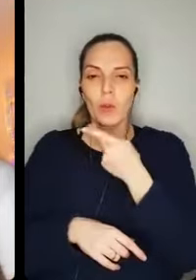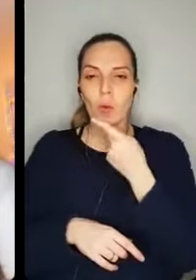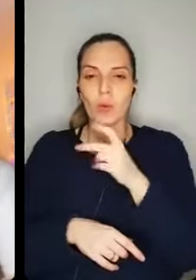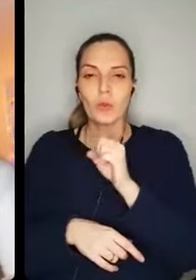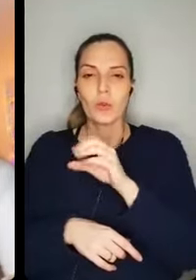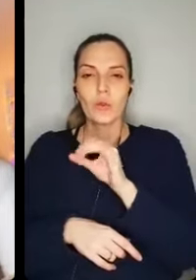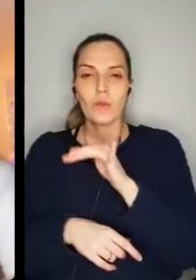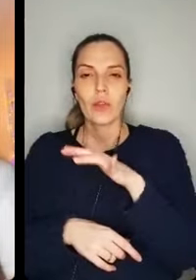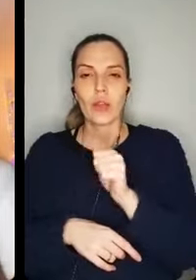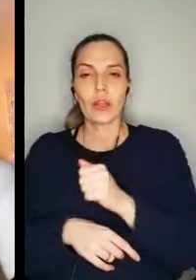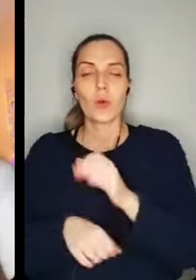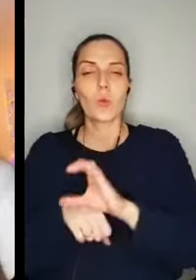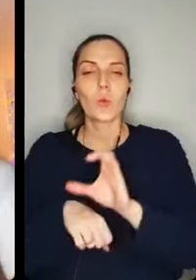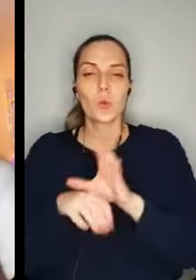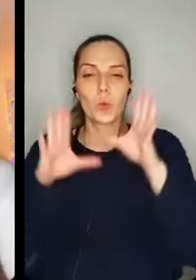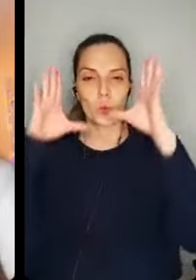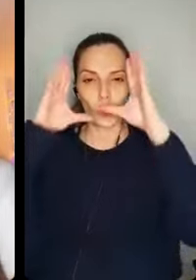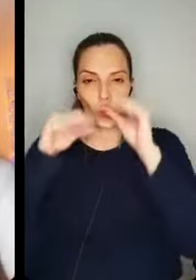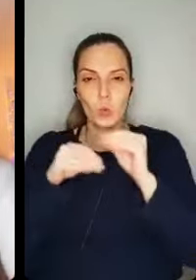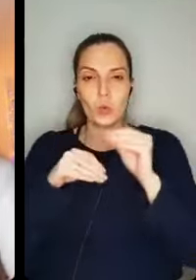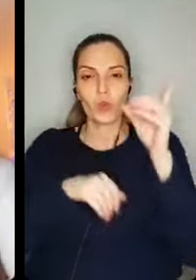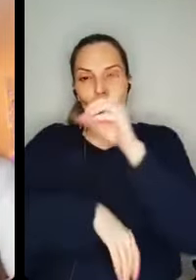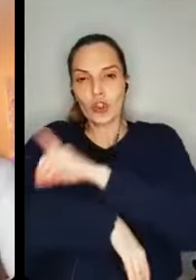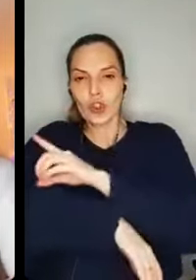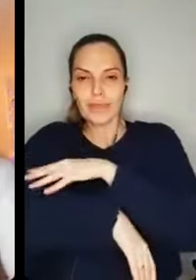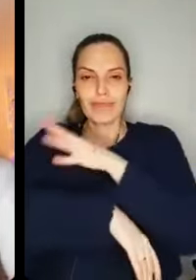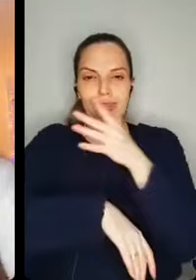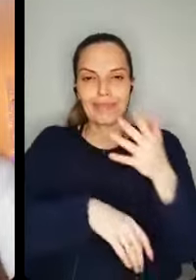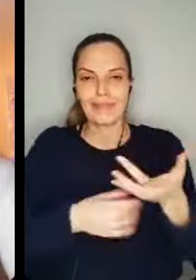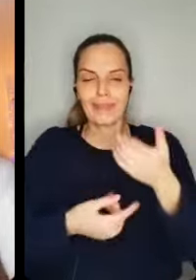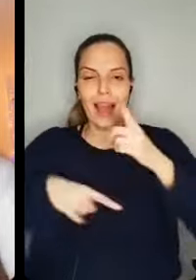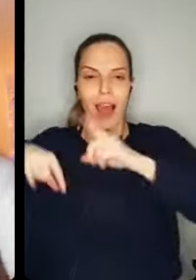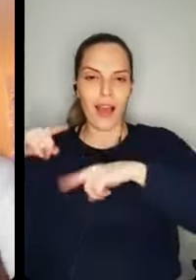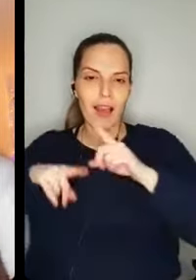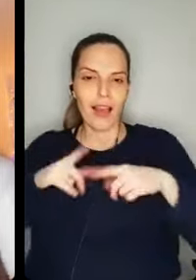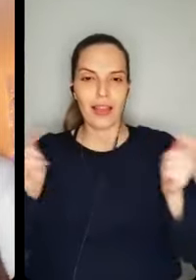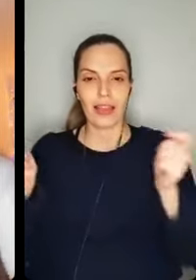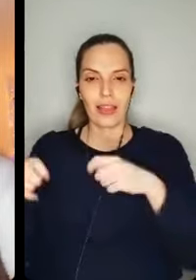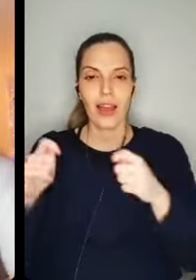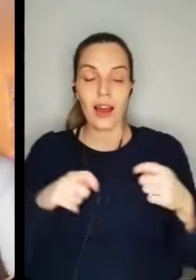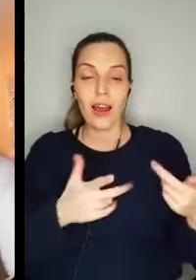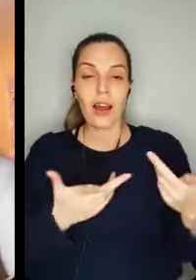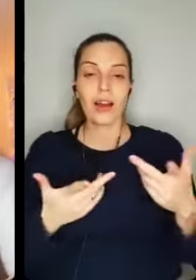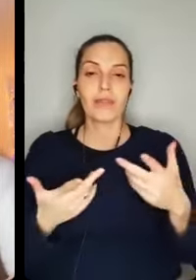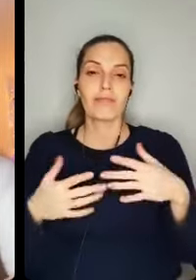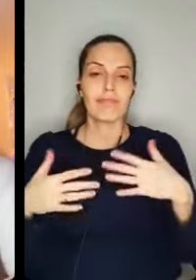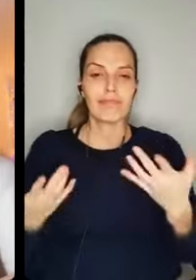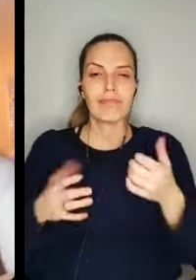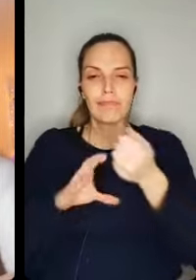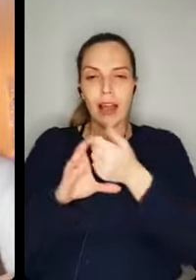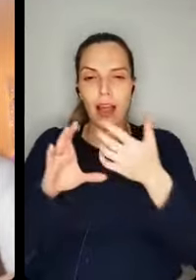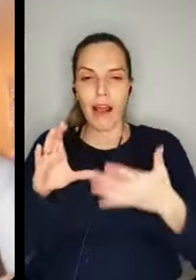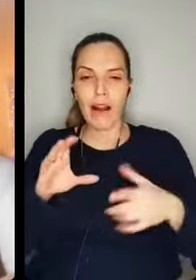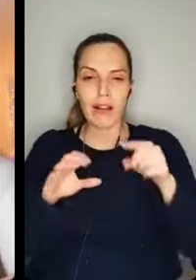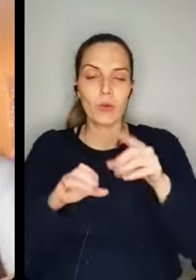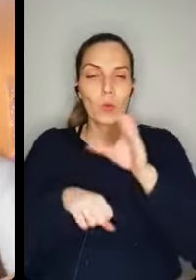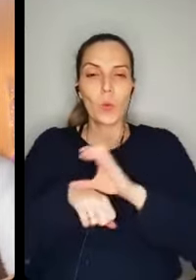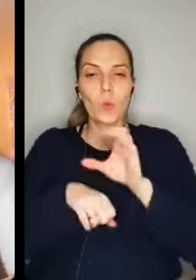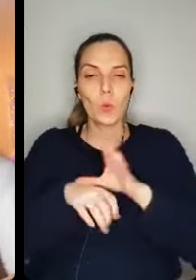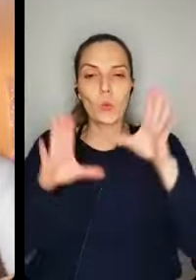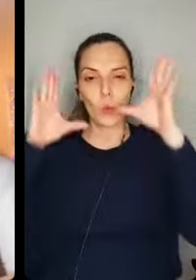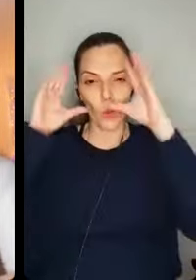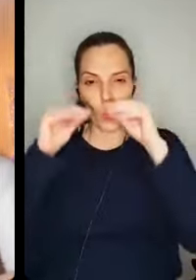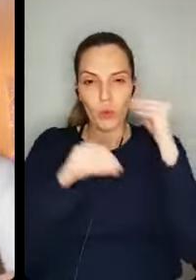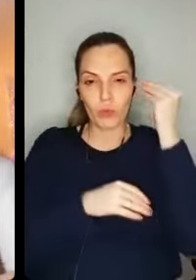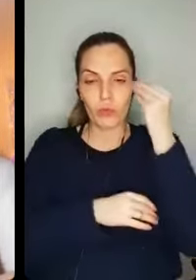algumas atividades durante o dia, né? Eu acho que bem por essa característica de ser um curso noturno, tem bastantes alunos que entram, assim, com a mentalidade de